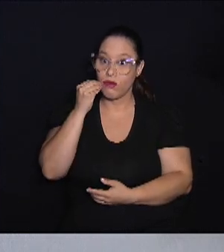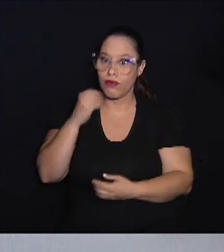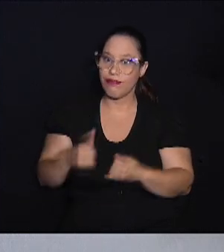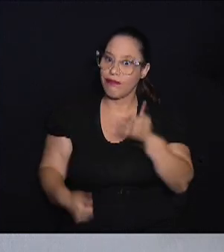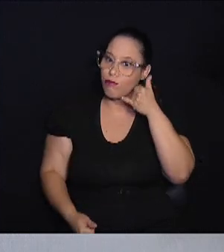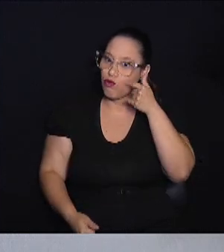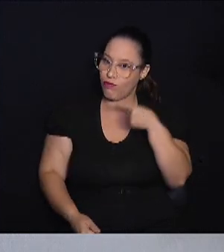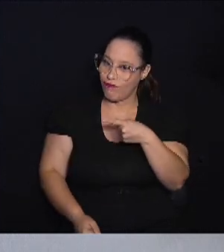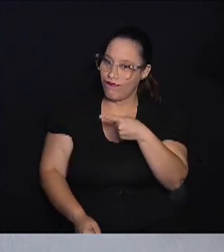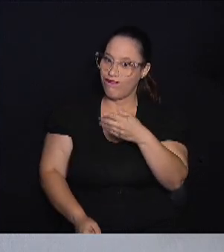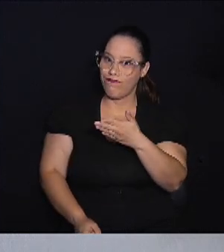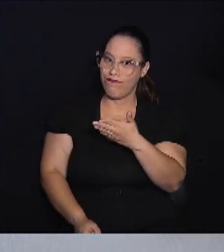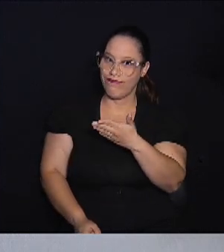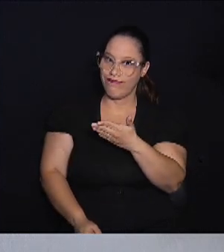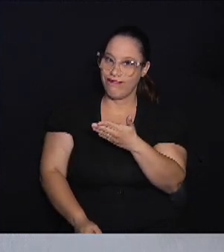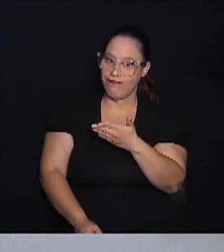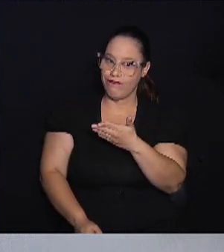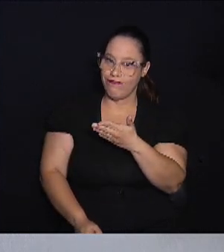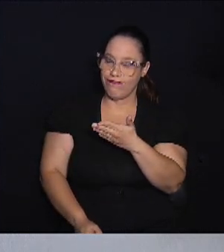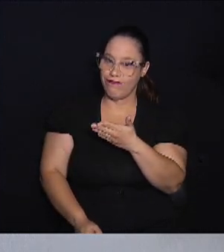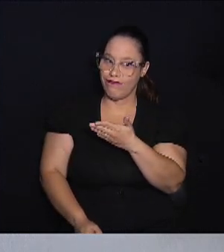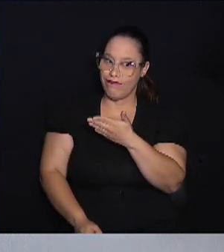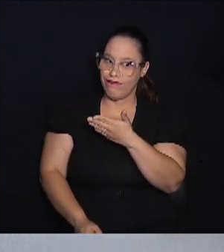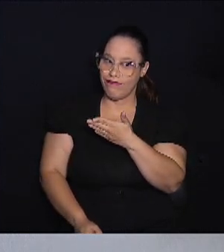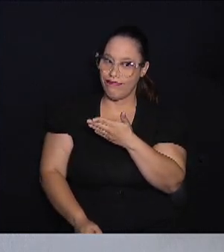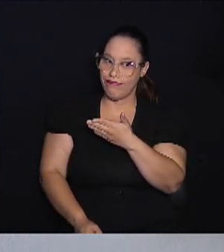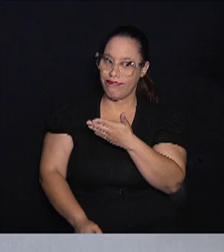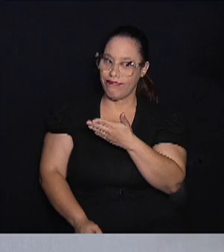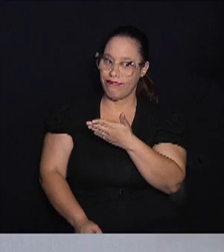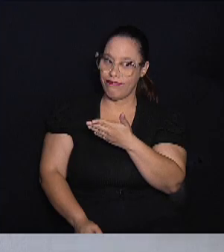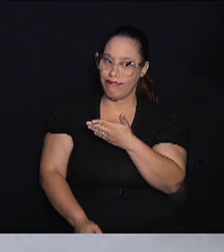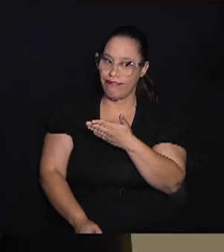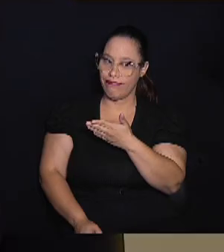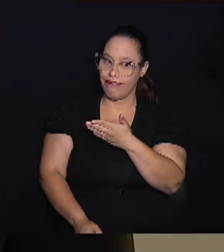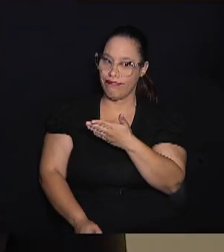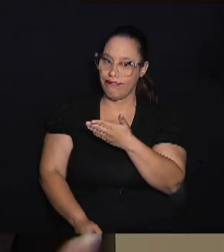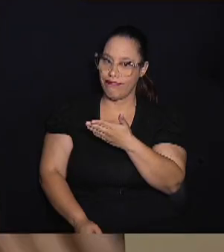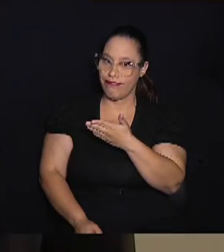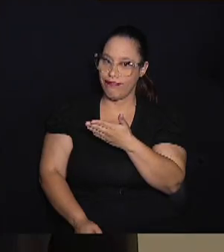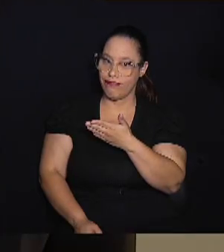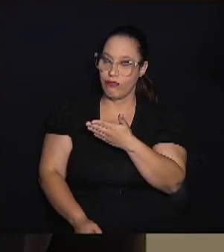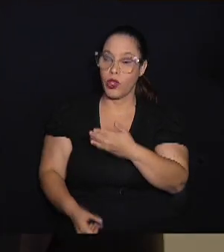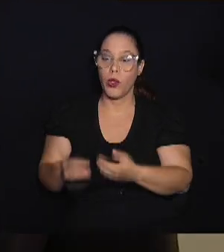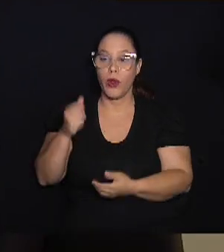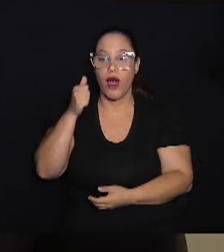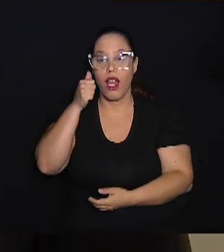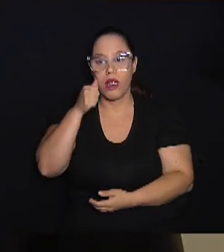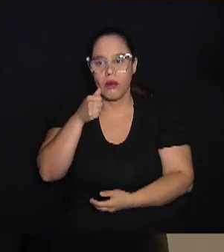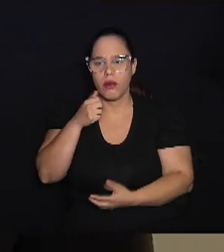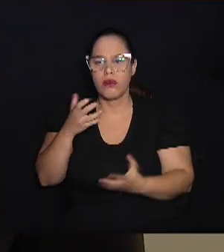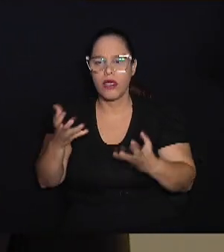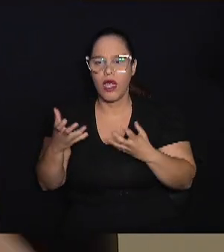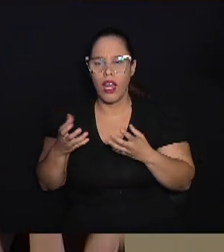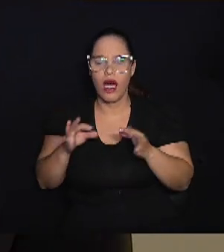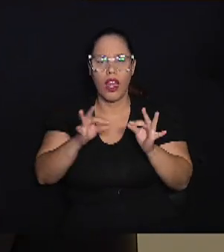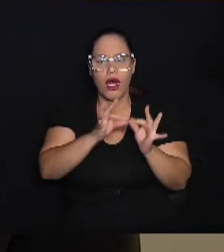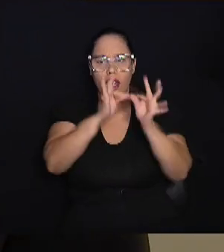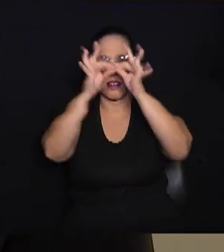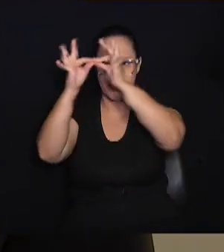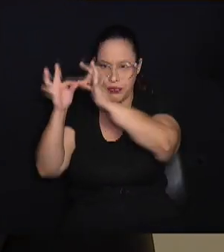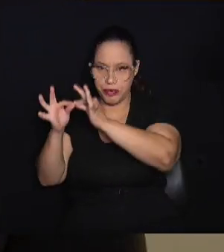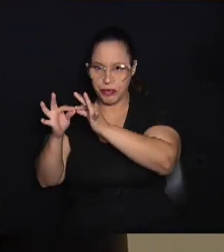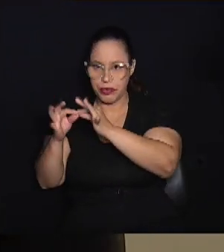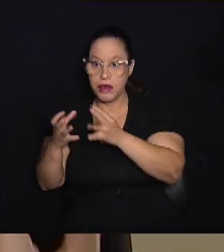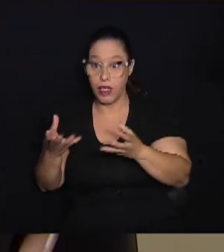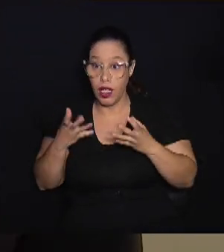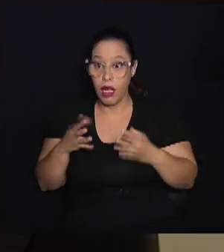contato. O número é o 3236-3619. As mulheres que aqui estiverem nos assistindo e quiser saber mais